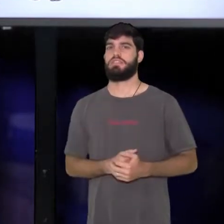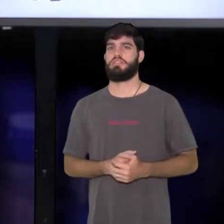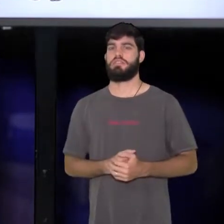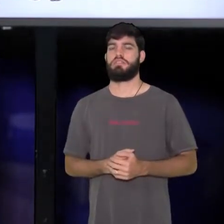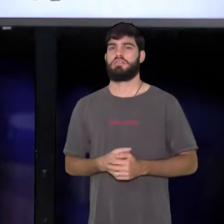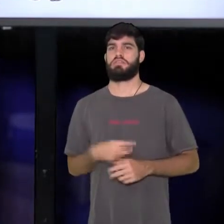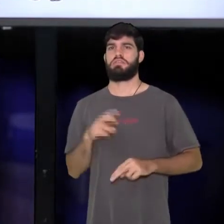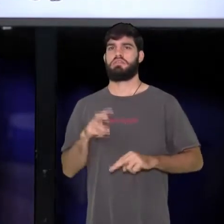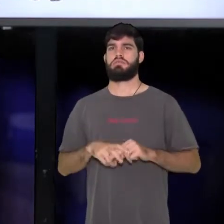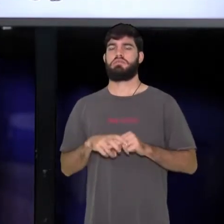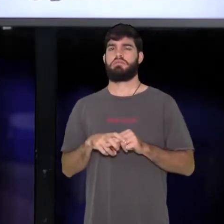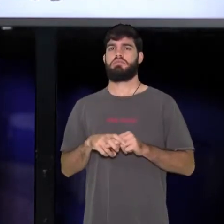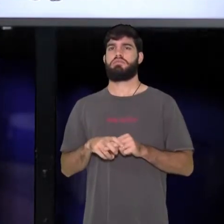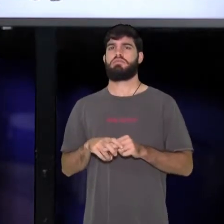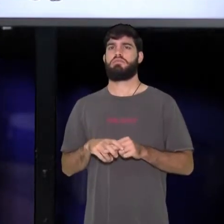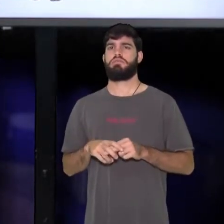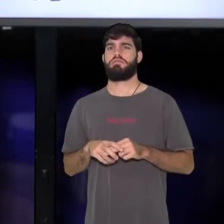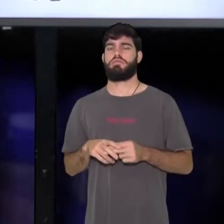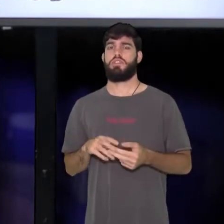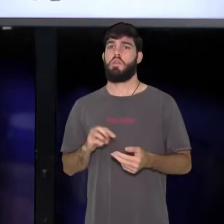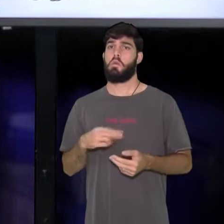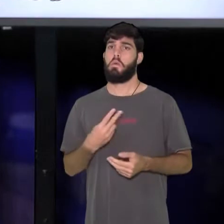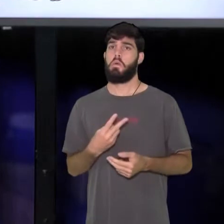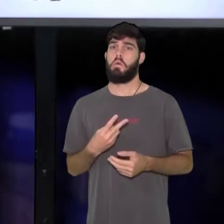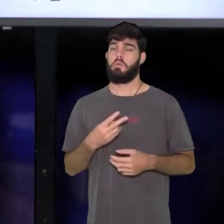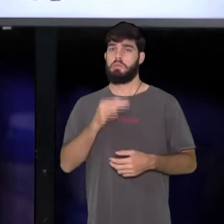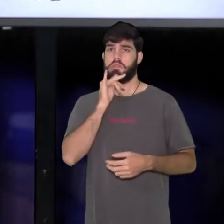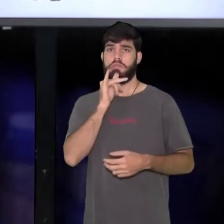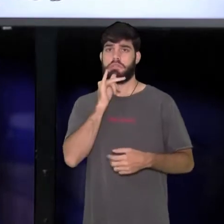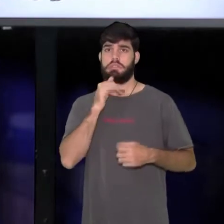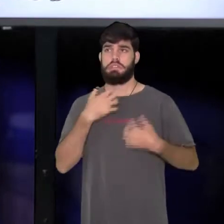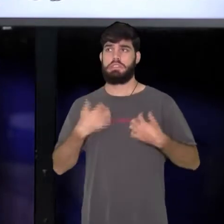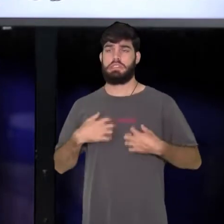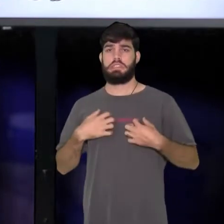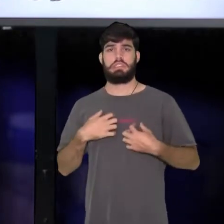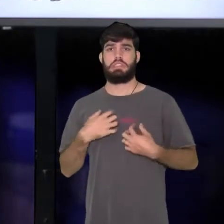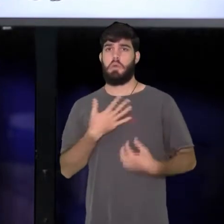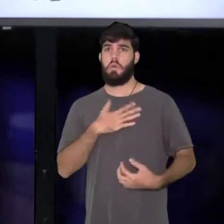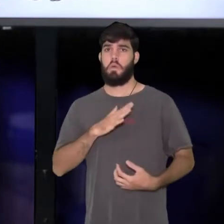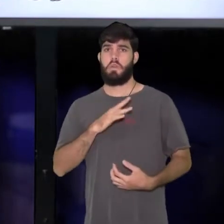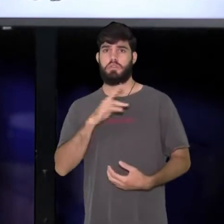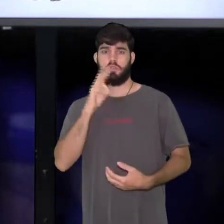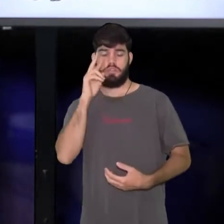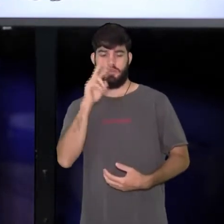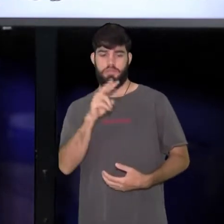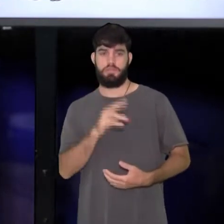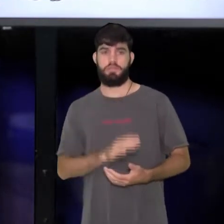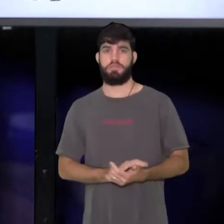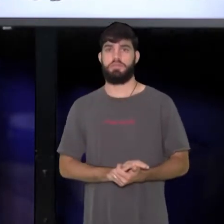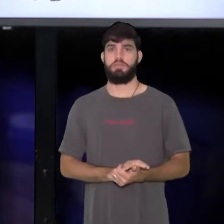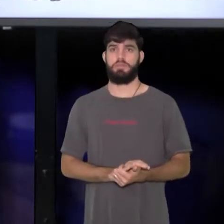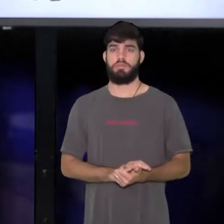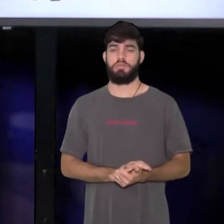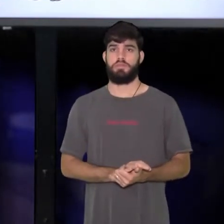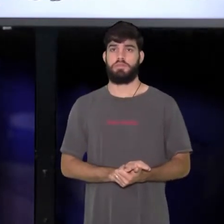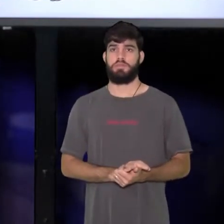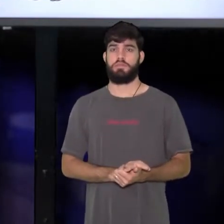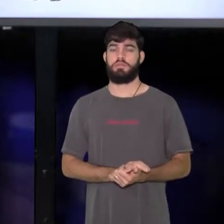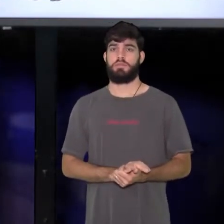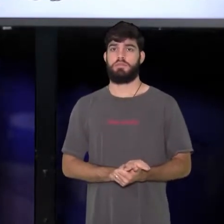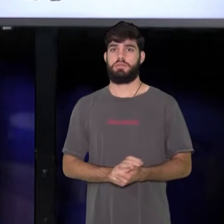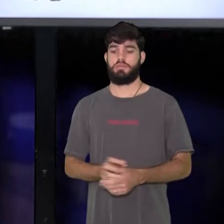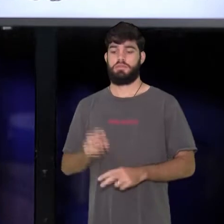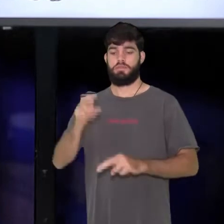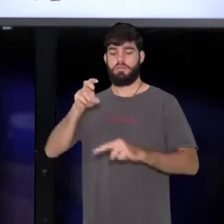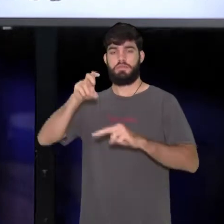um velho ranzinza, ou então ele realmente não está gostando do que está vendo. O que é que eu tenho em volta? Veja que ele foi